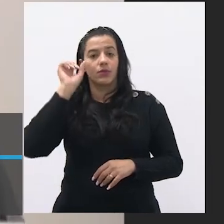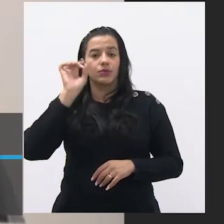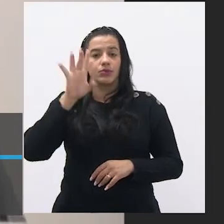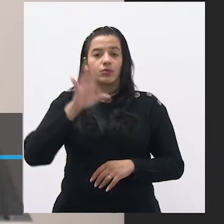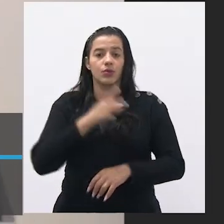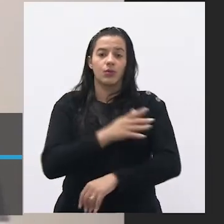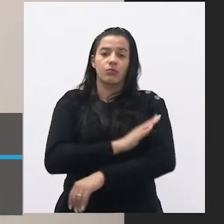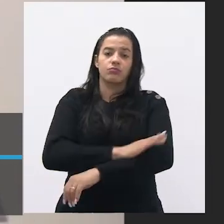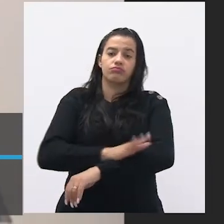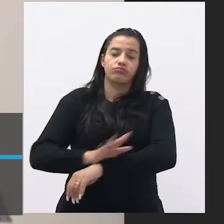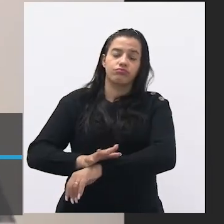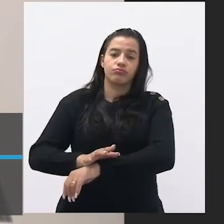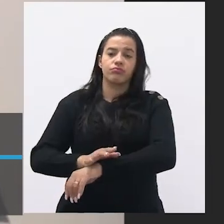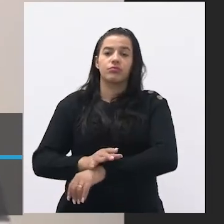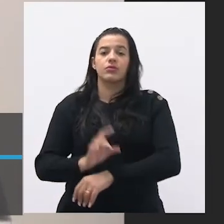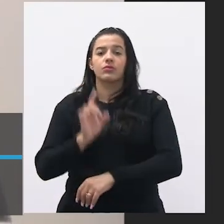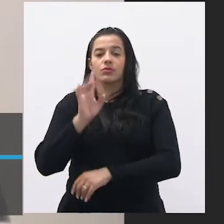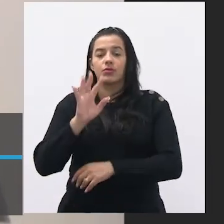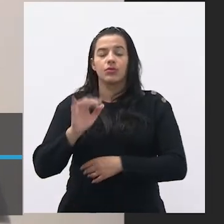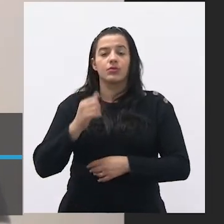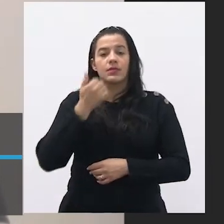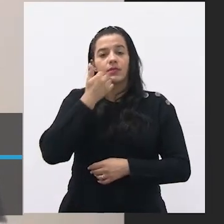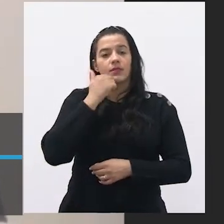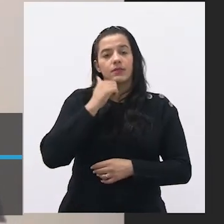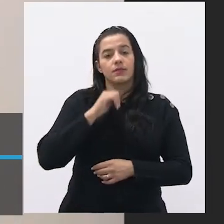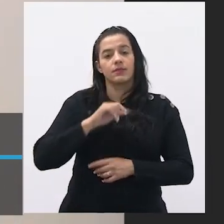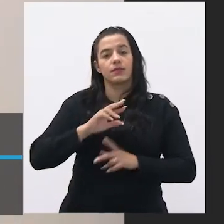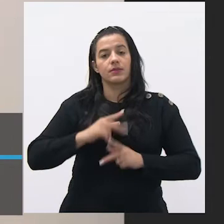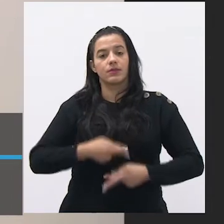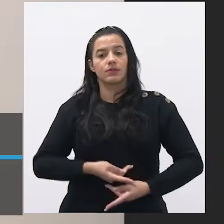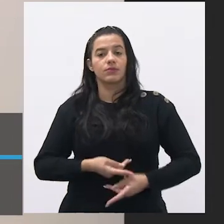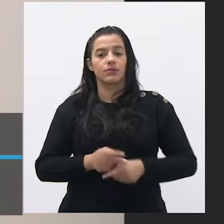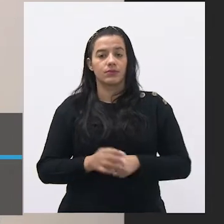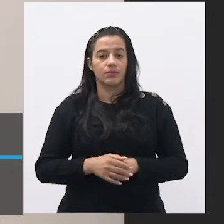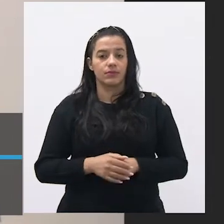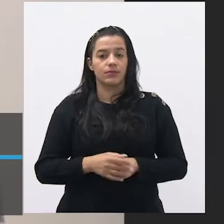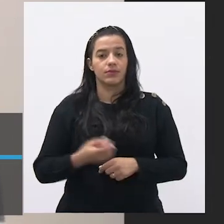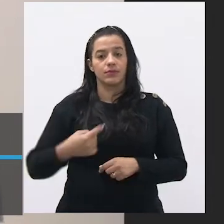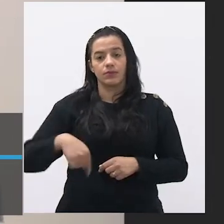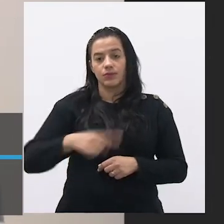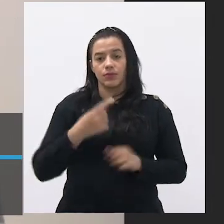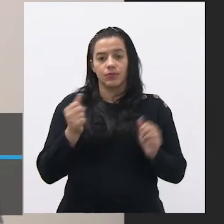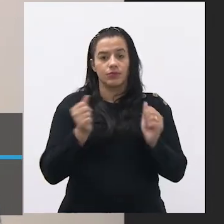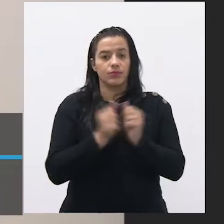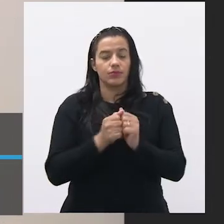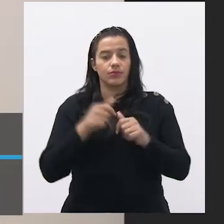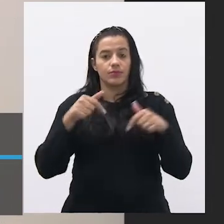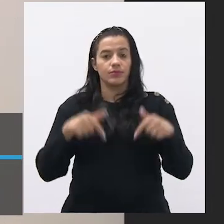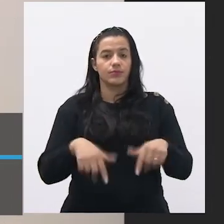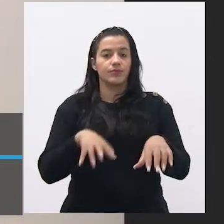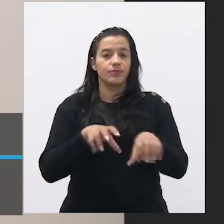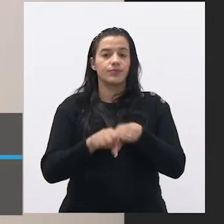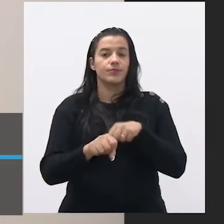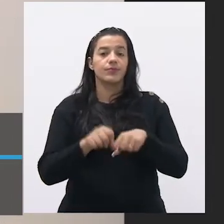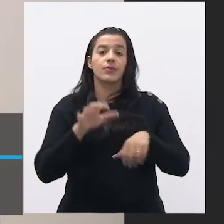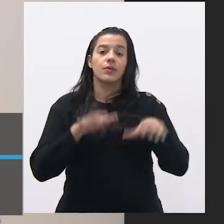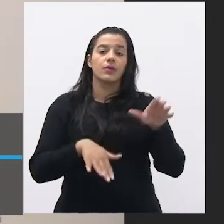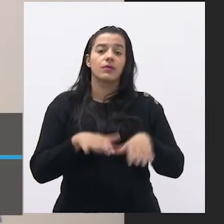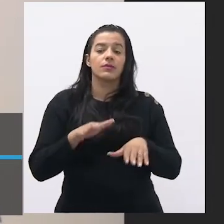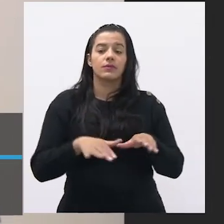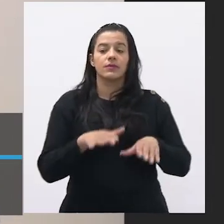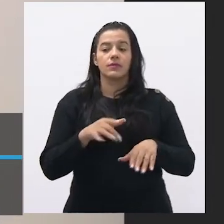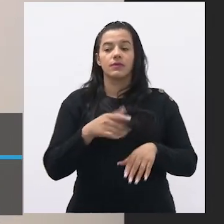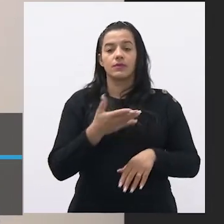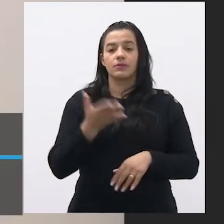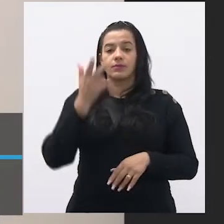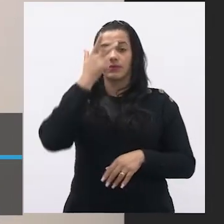e discriminação apenas das ciências humanas, né? Hoje, nós da TPC, aqui com vocês, né? Muitas vezes as pessoas